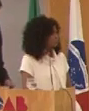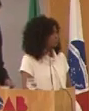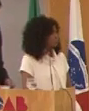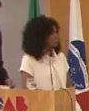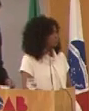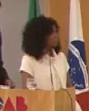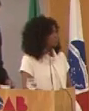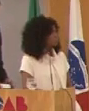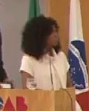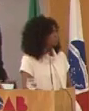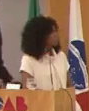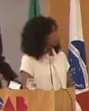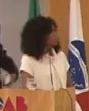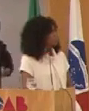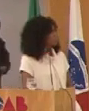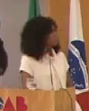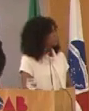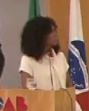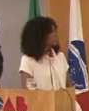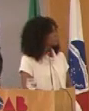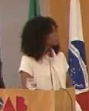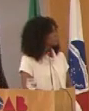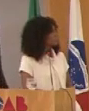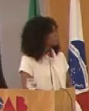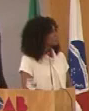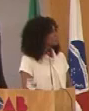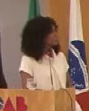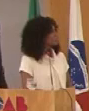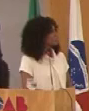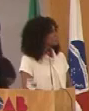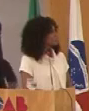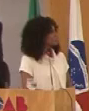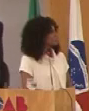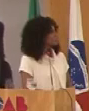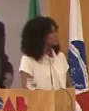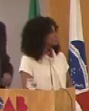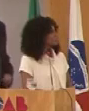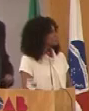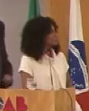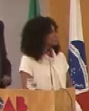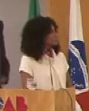a prática do ódio, que é a negação da nossa liberdade